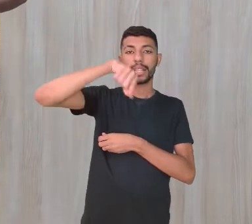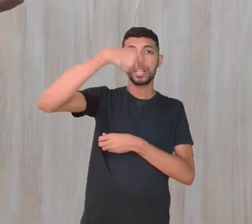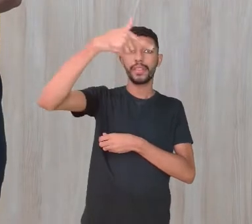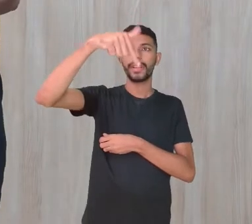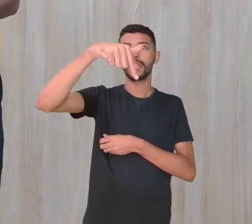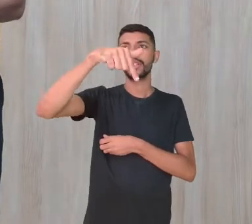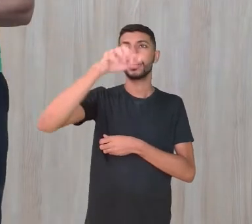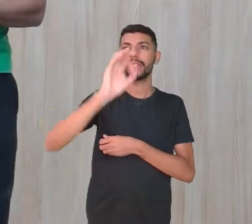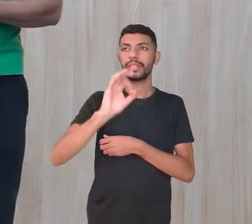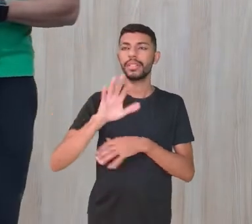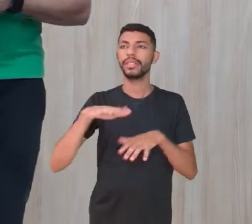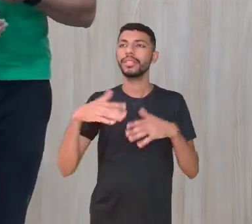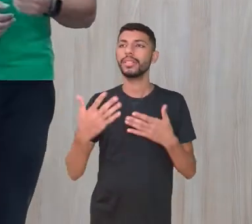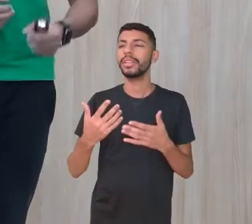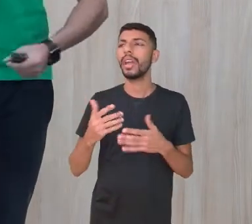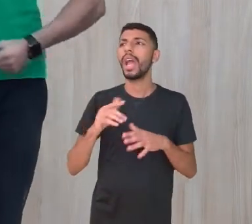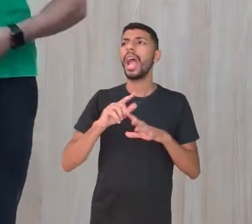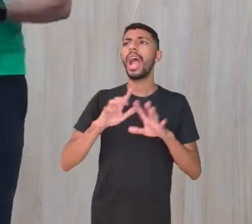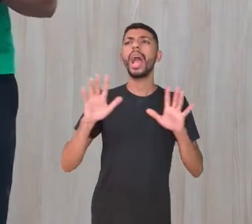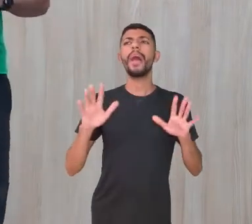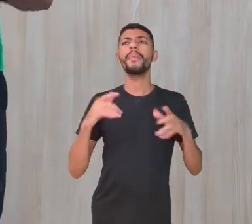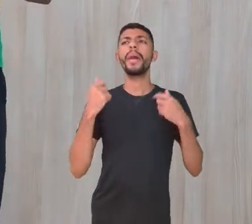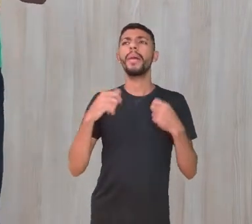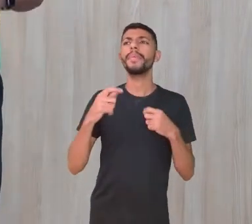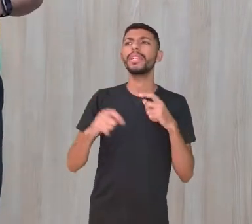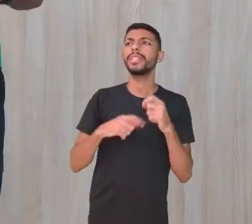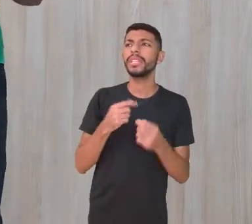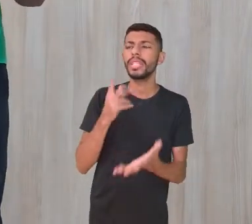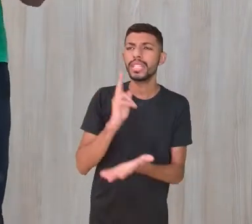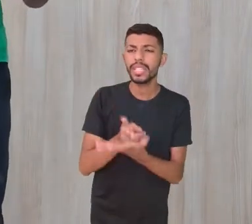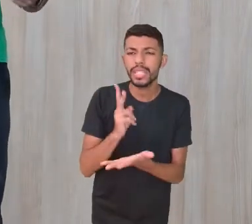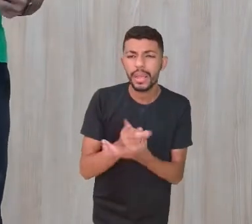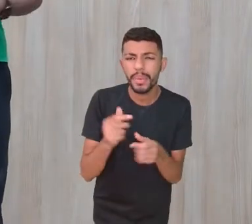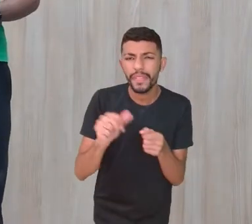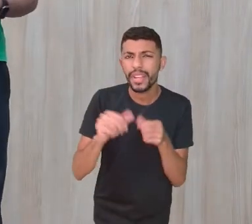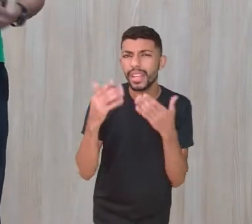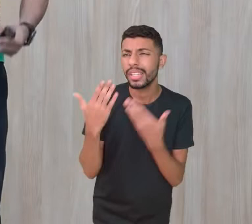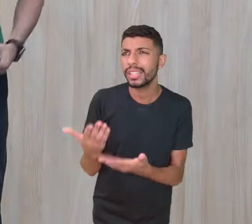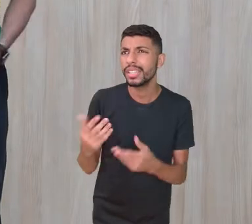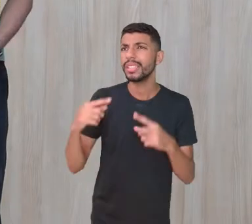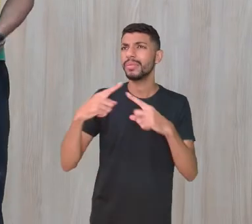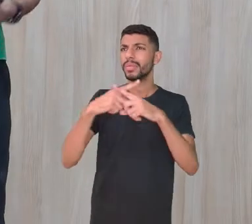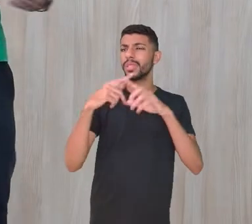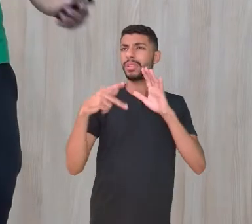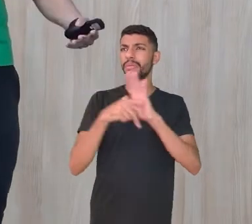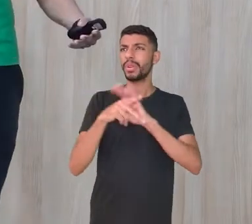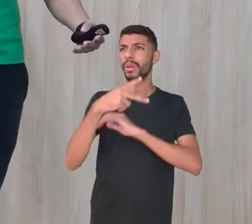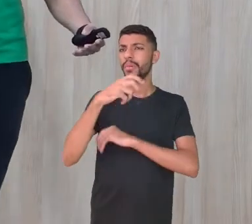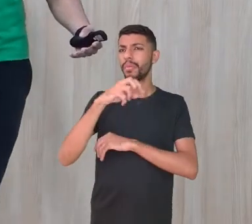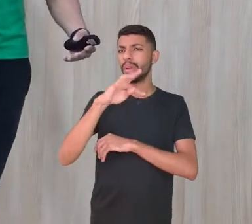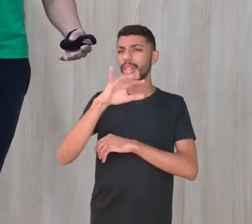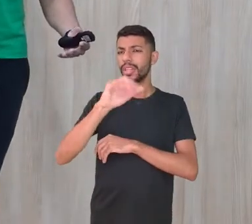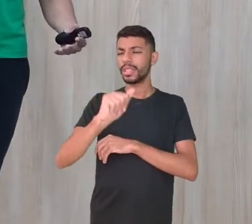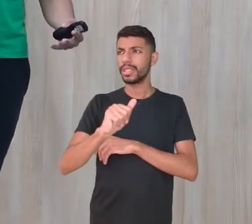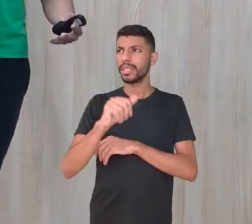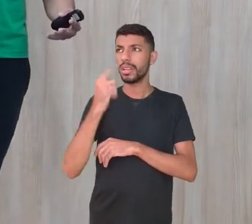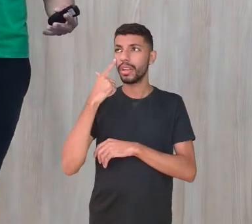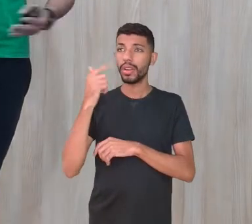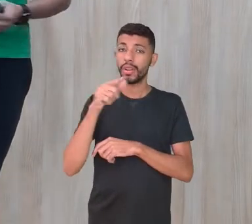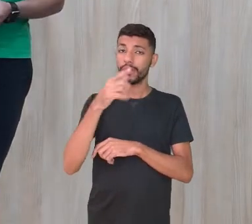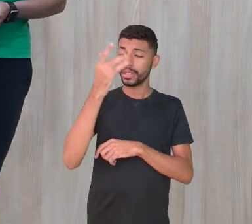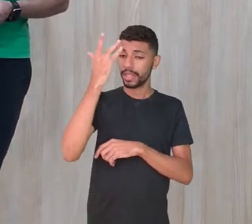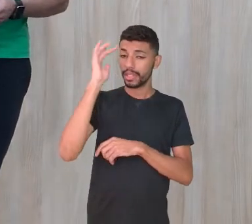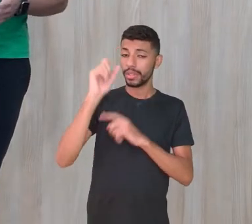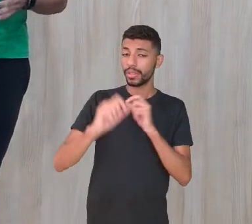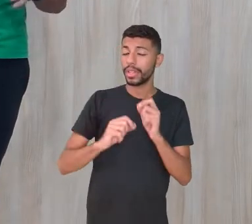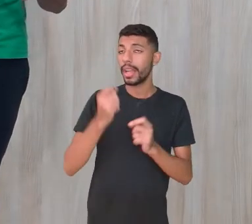potência. Certo? Ah, Pedro, vai precisar eu sempre fazer isso aí na multiplicação de potência de mesma base? Você disse que a ideia